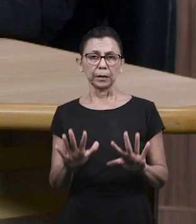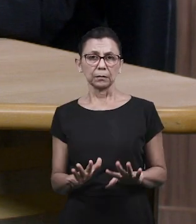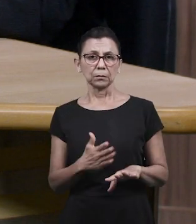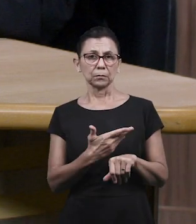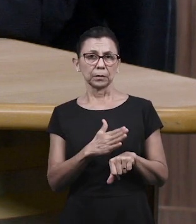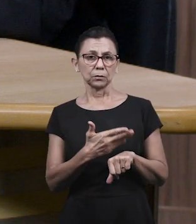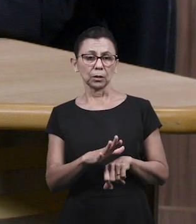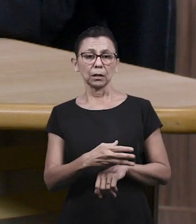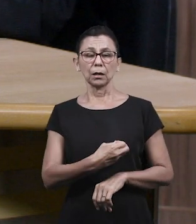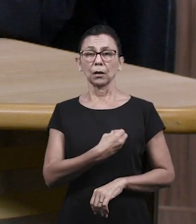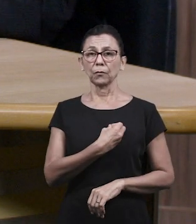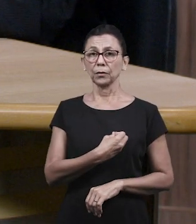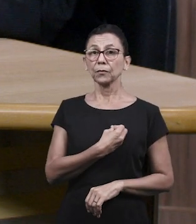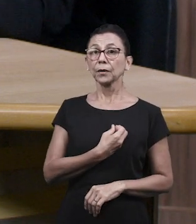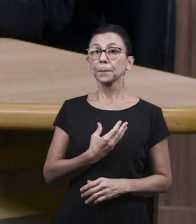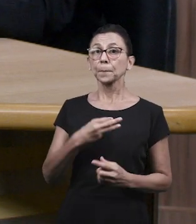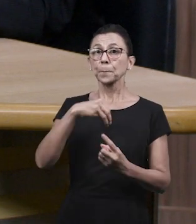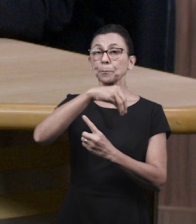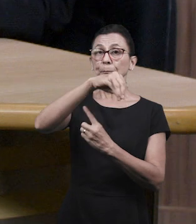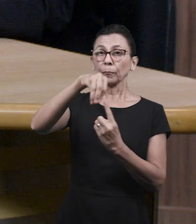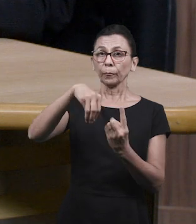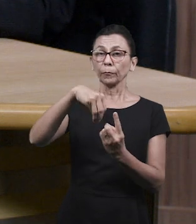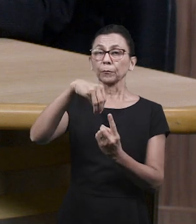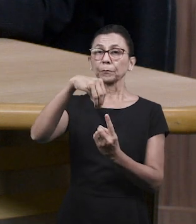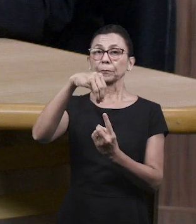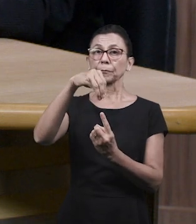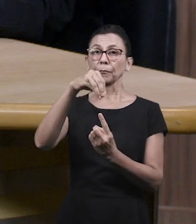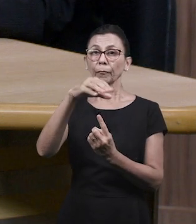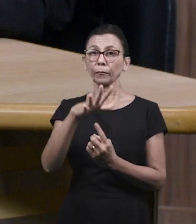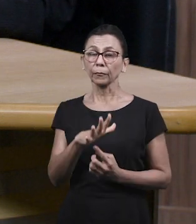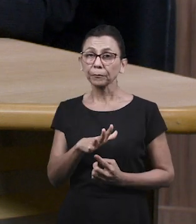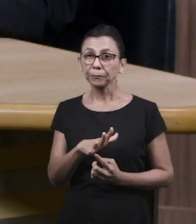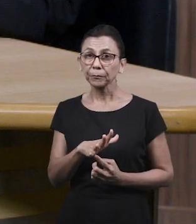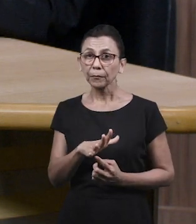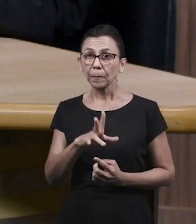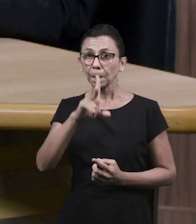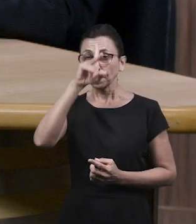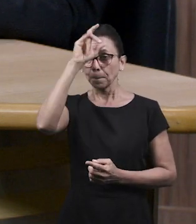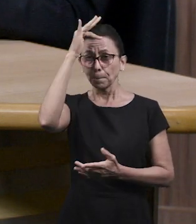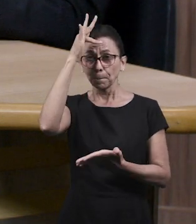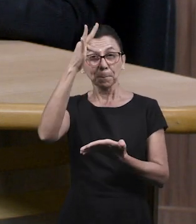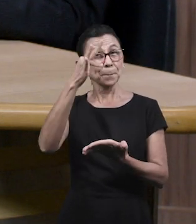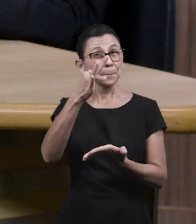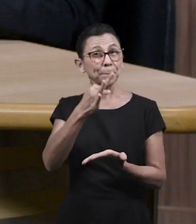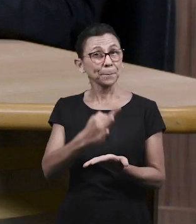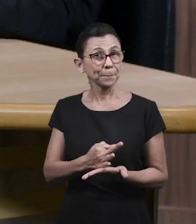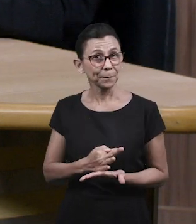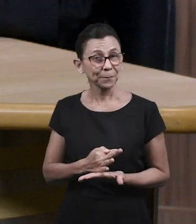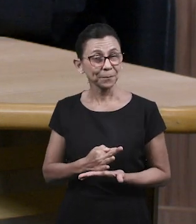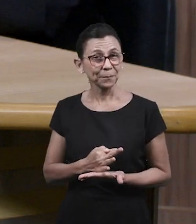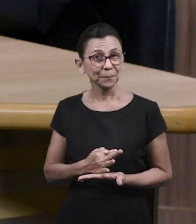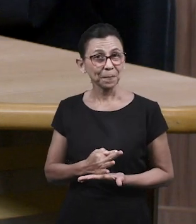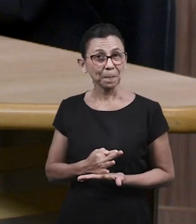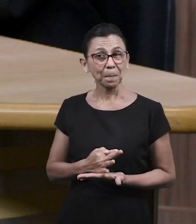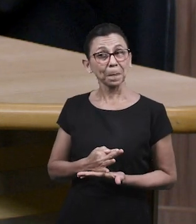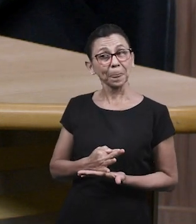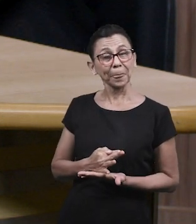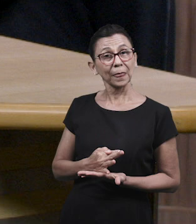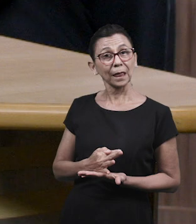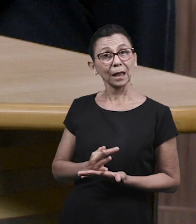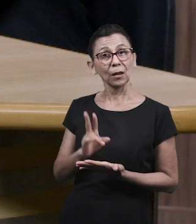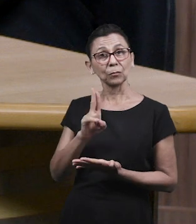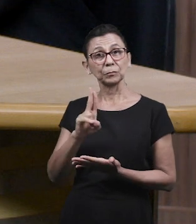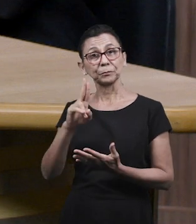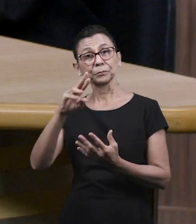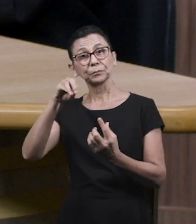recurso da graça é para fortalecer a fé. Da mesma maneira, você usa a fé para alcançar os